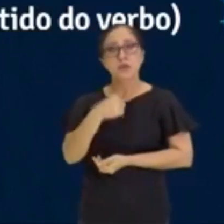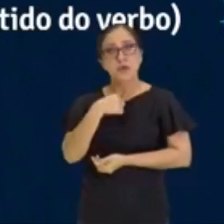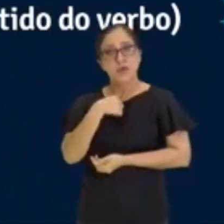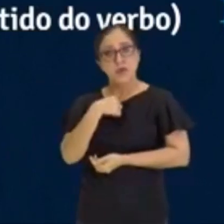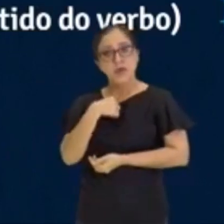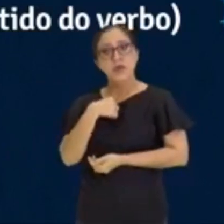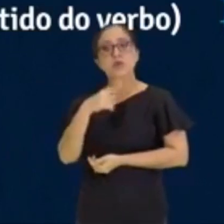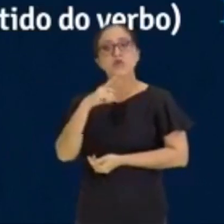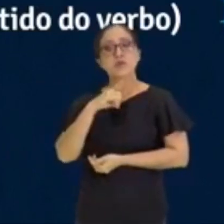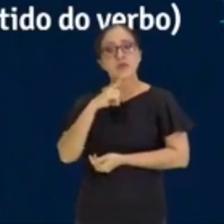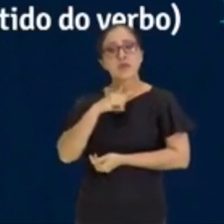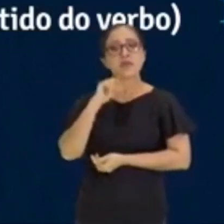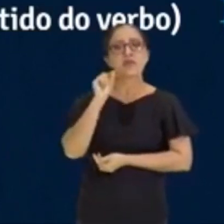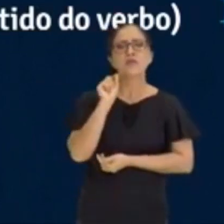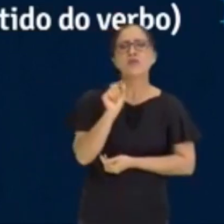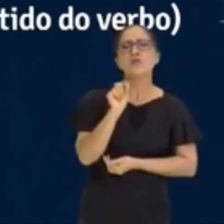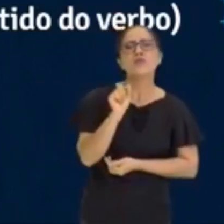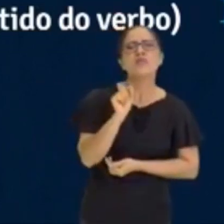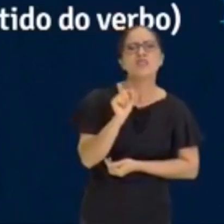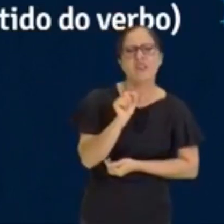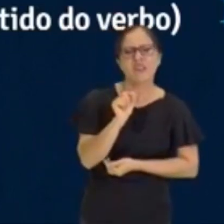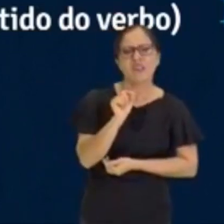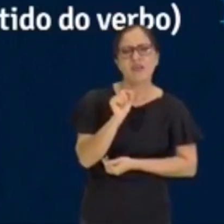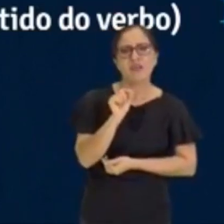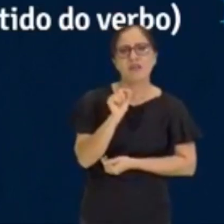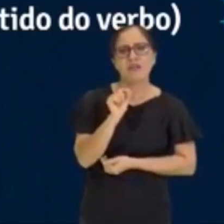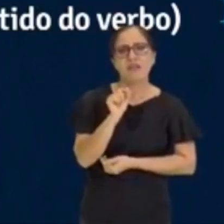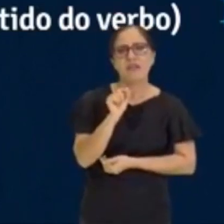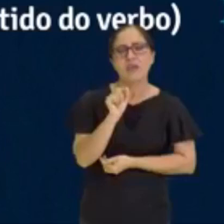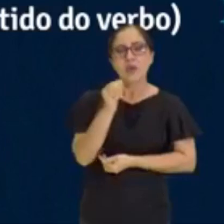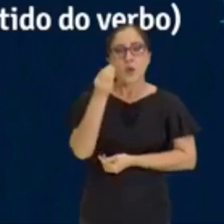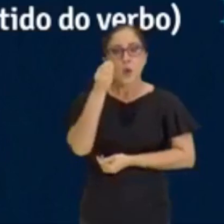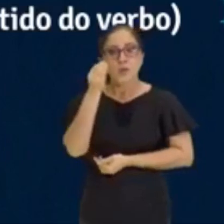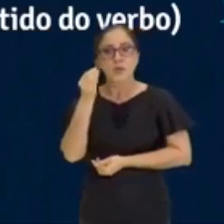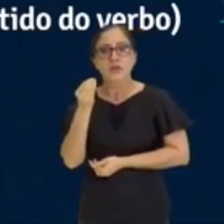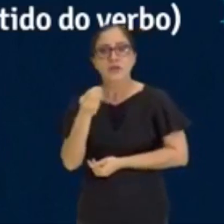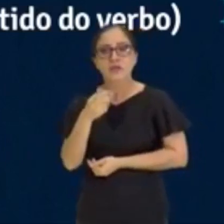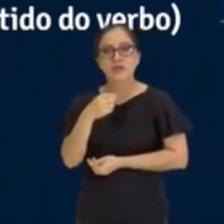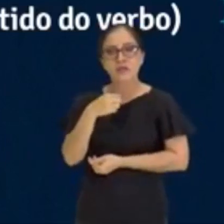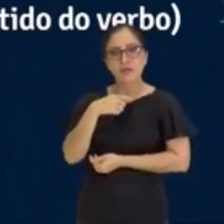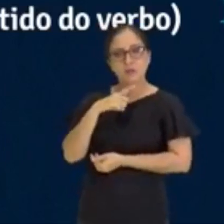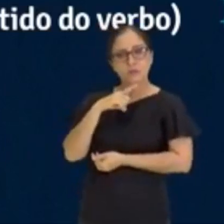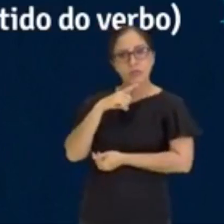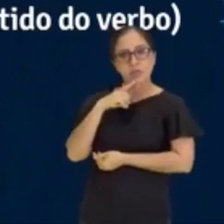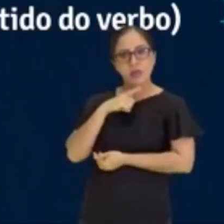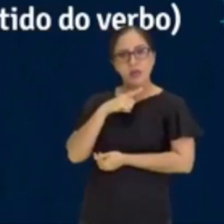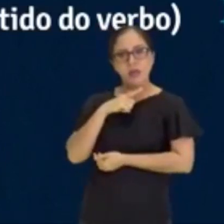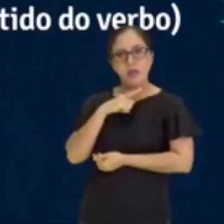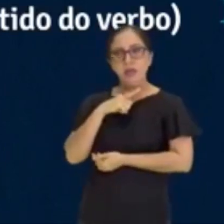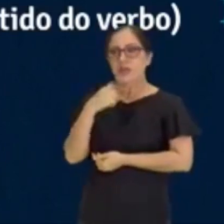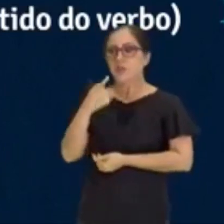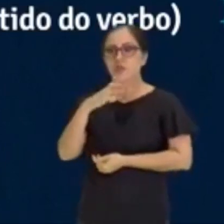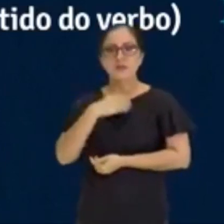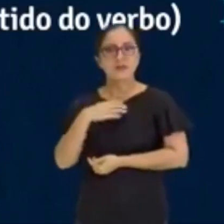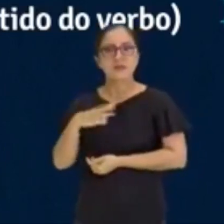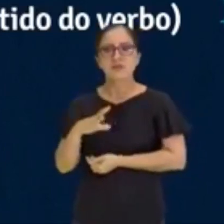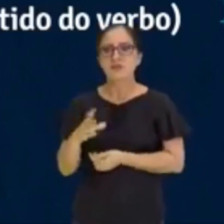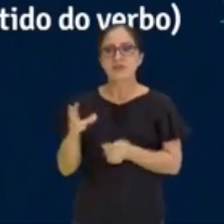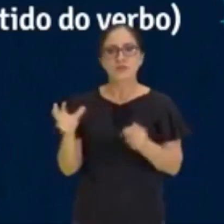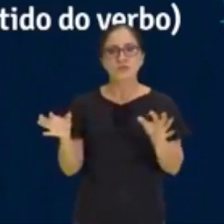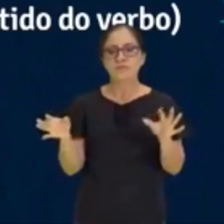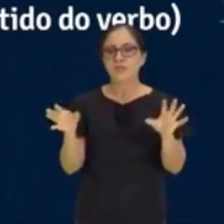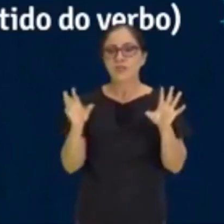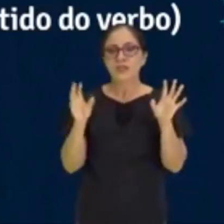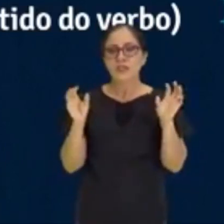o quê? O que eu tive? Observem que esse verbo, ele não tem sentido completo. Se eu falar só,